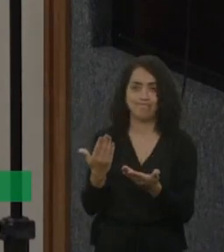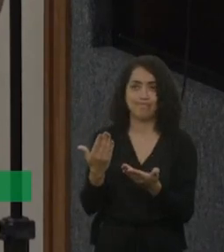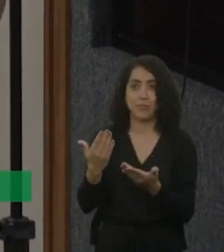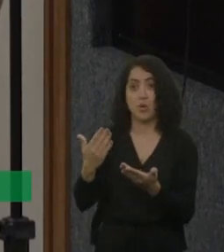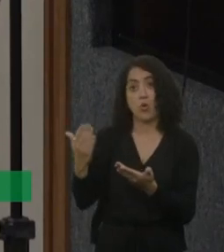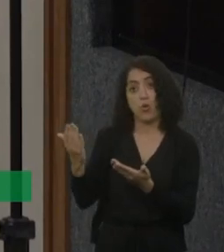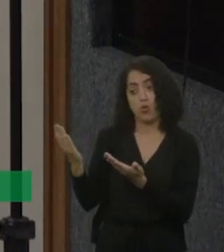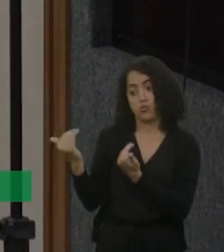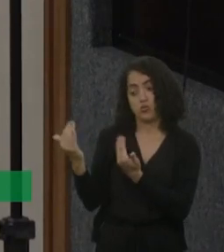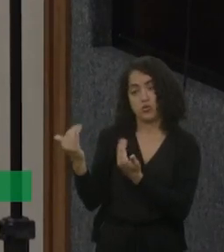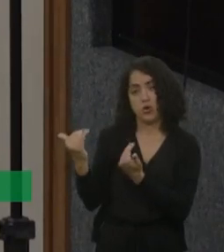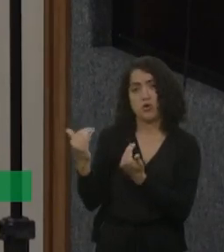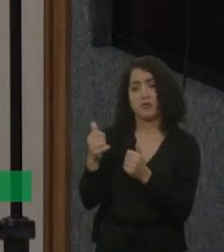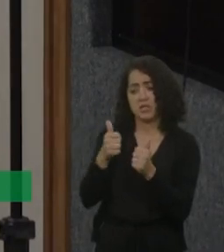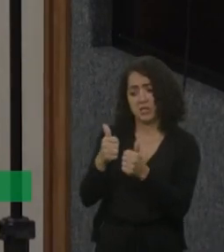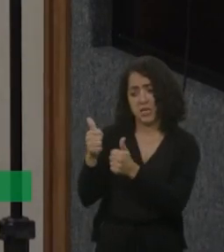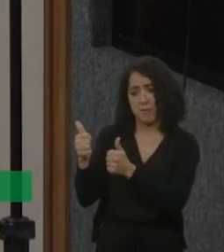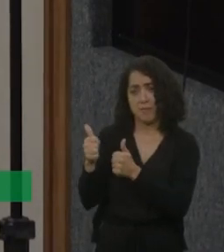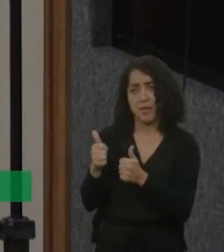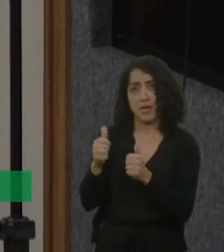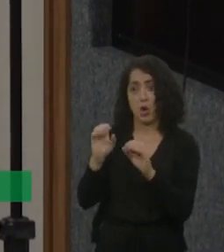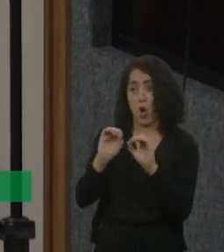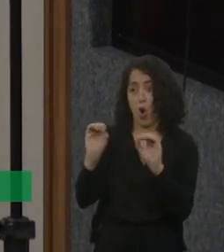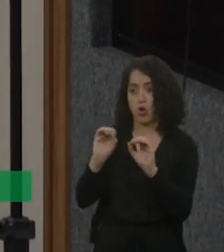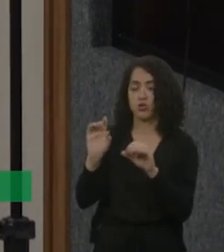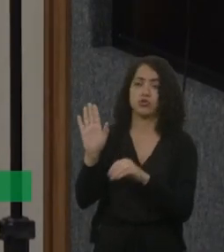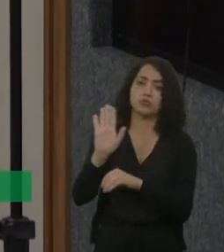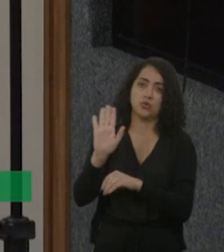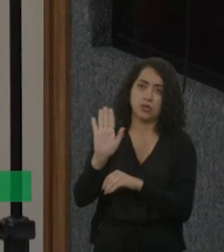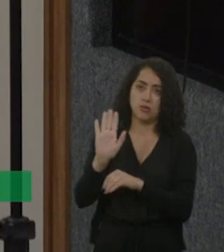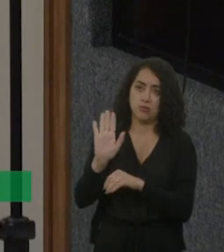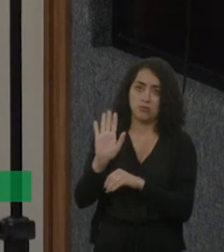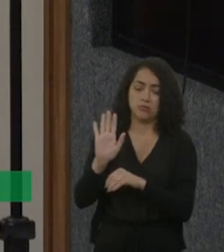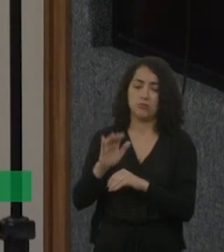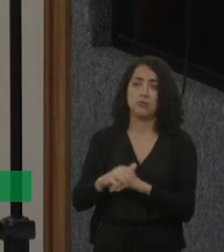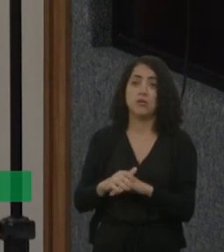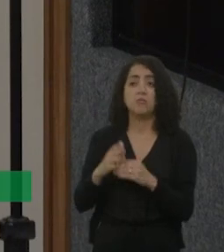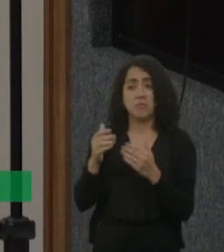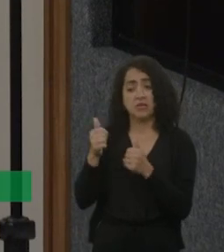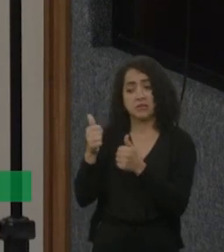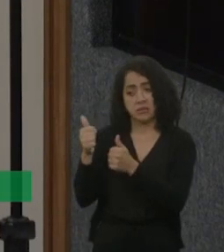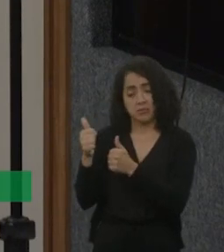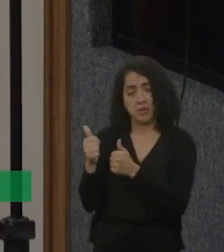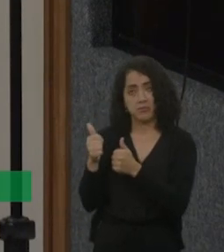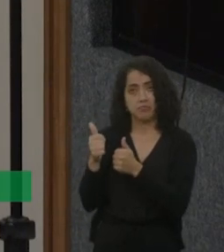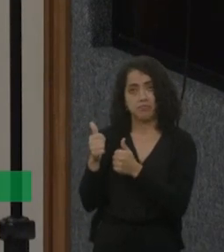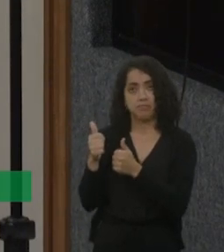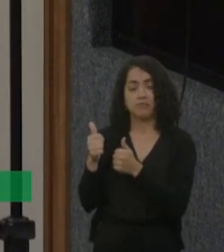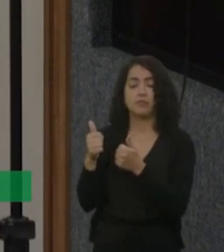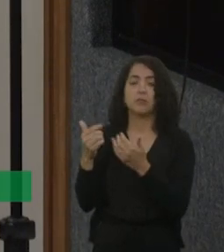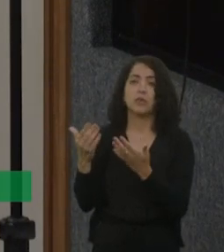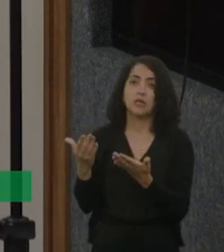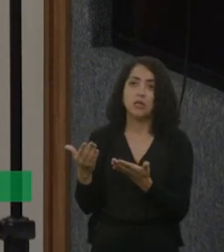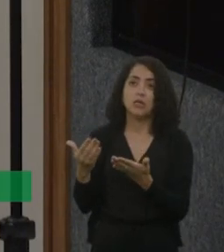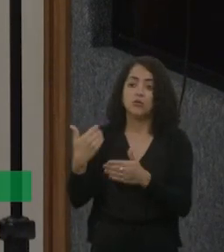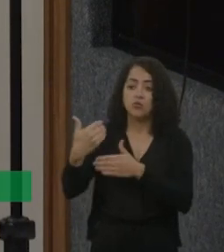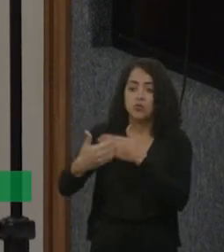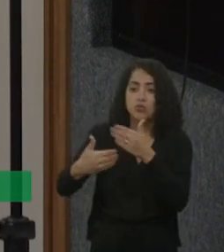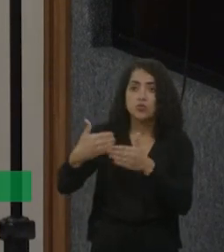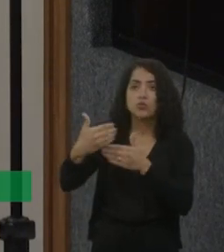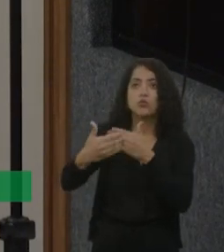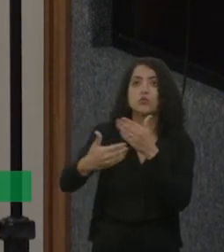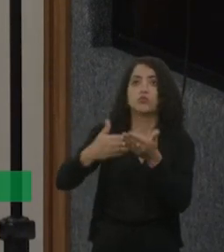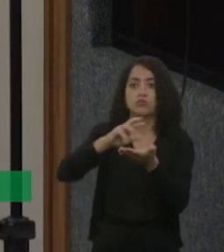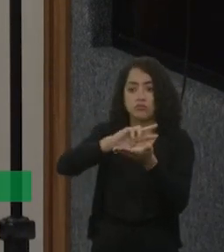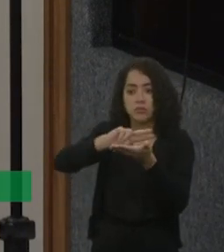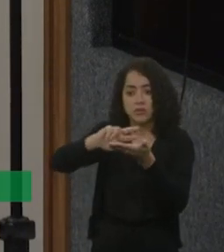adolescente que está bem. Não vou falar ótimo, né, porque tem uma doença potencialmente grave. Mas está bem. Tudo é decorrente da